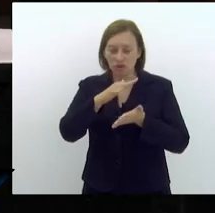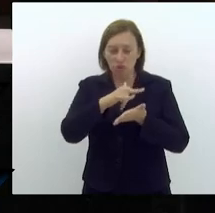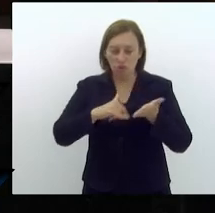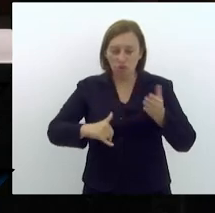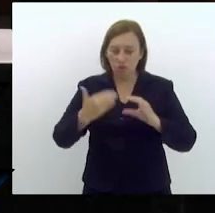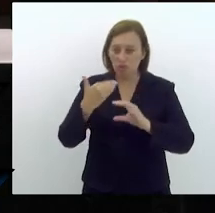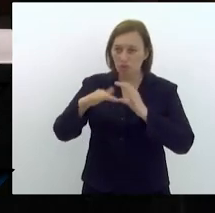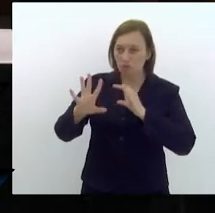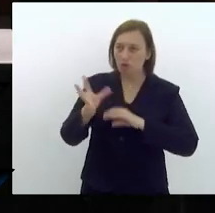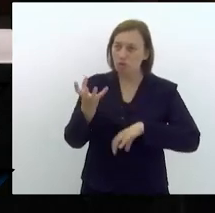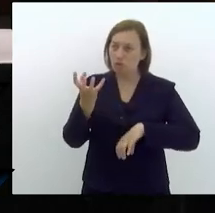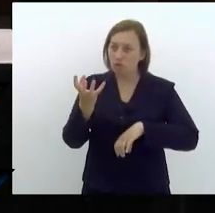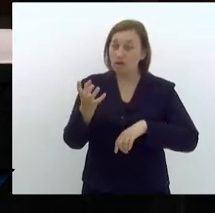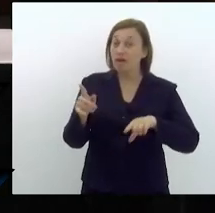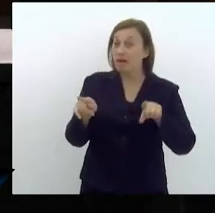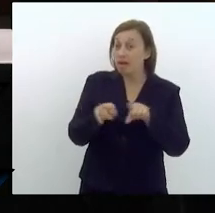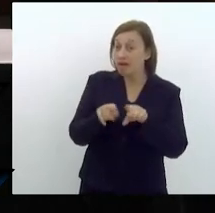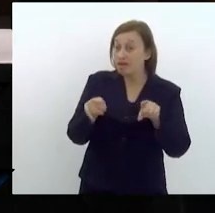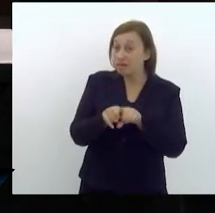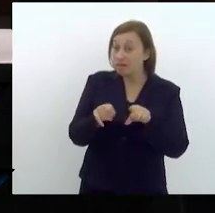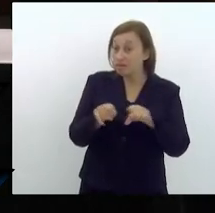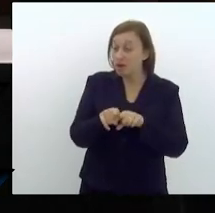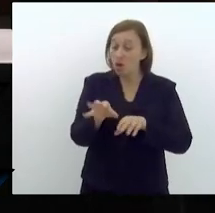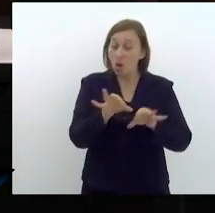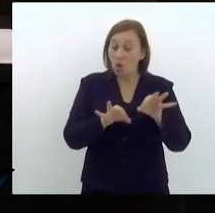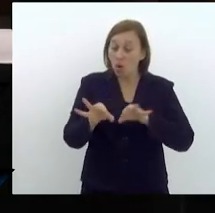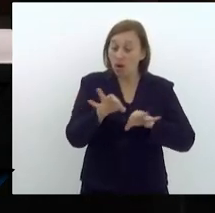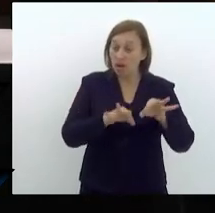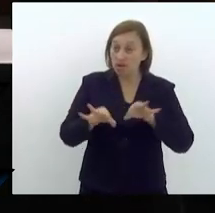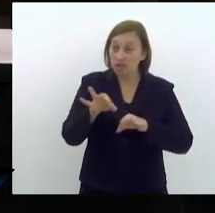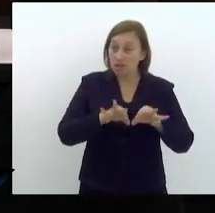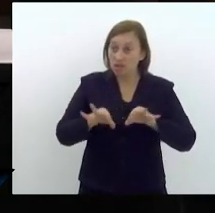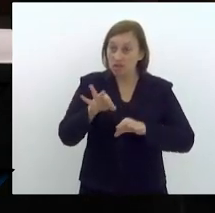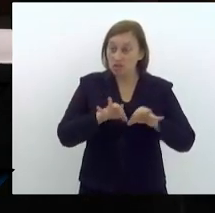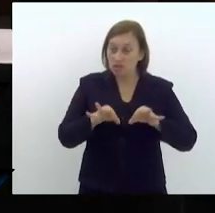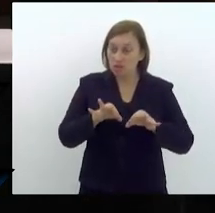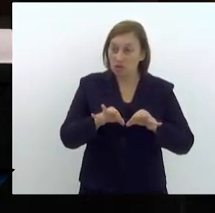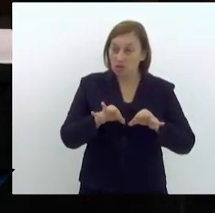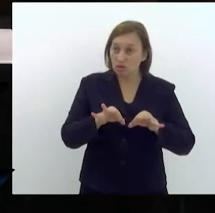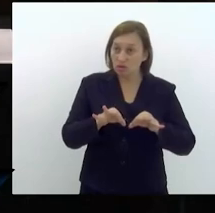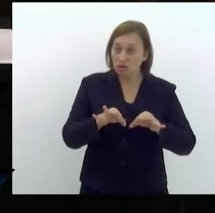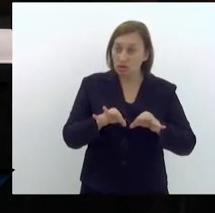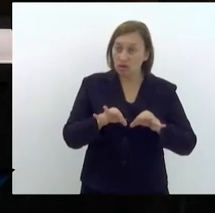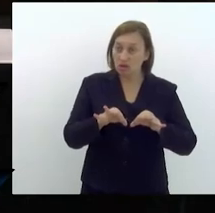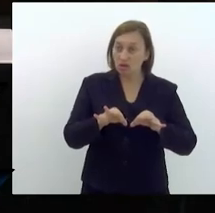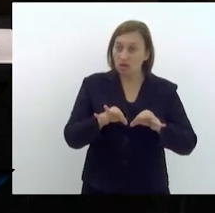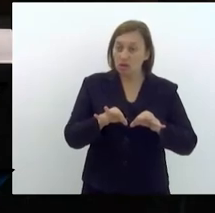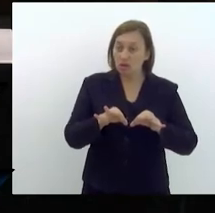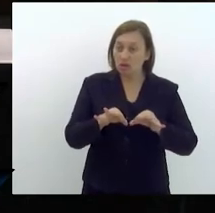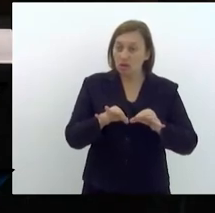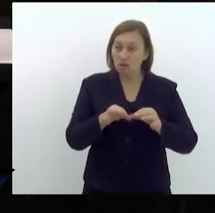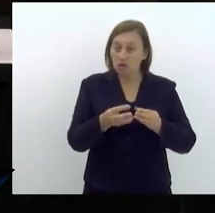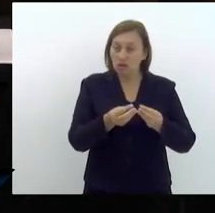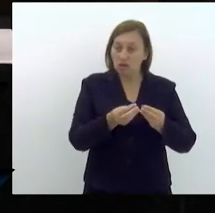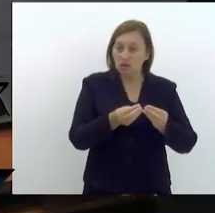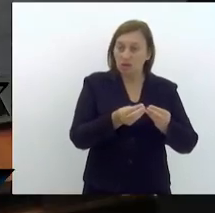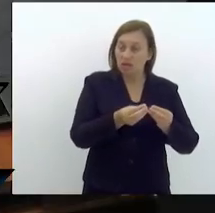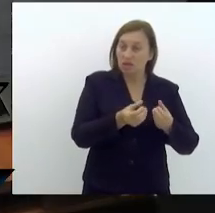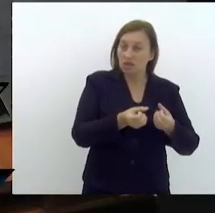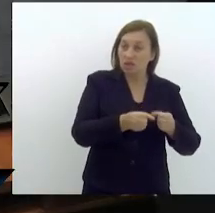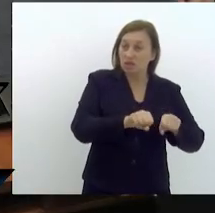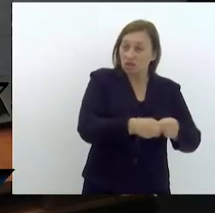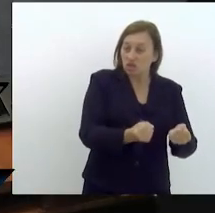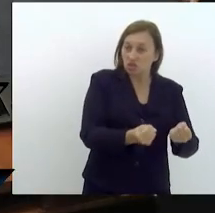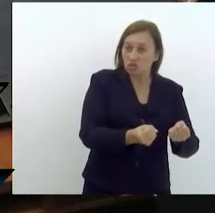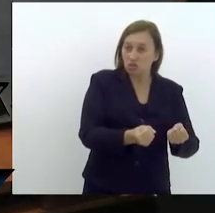o congresso ele foi um organizador dos atos antes Democráticos do dia 8 Muito obrigado senhora